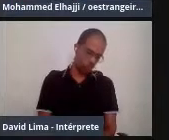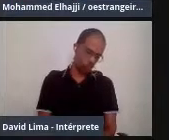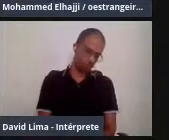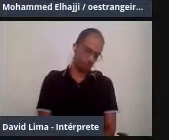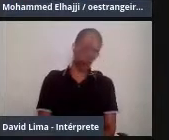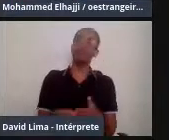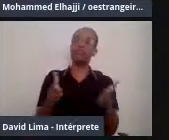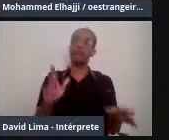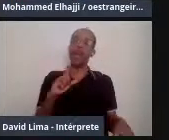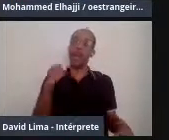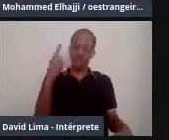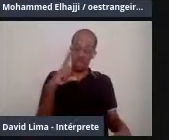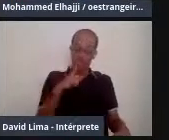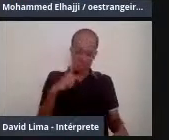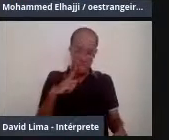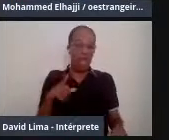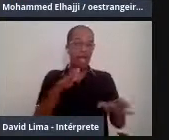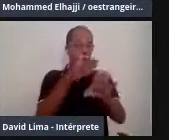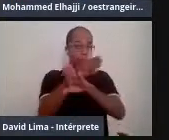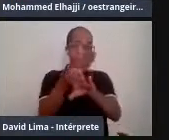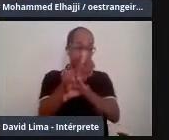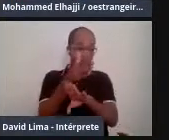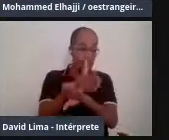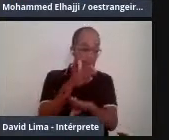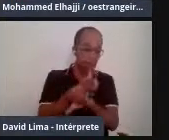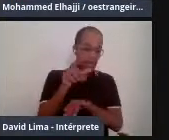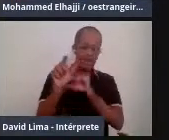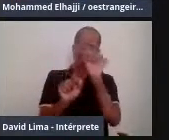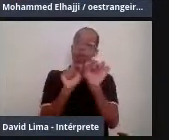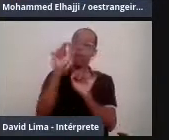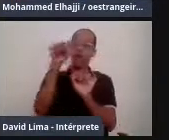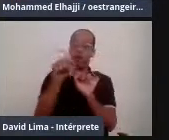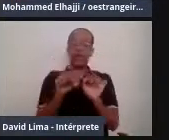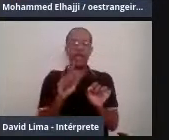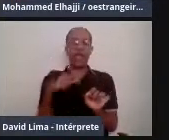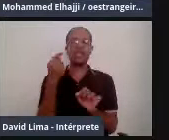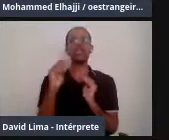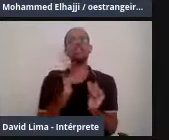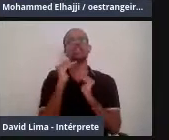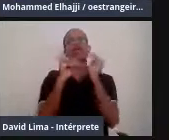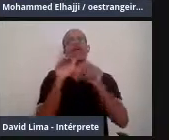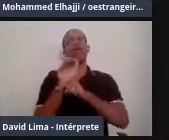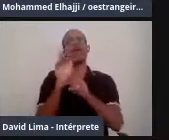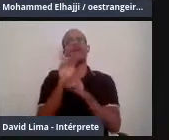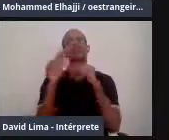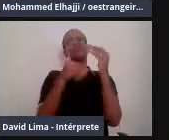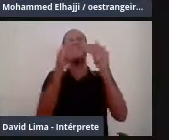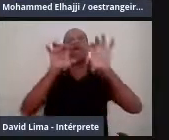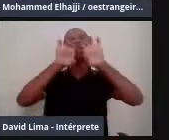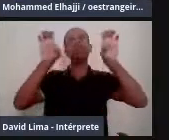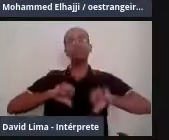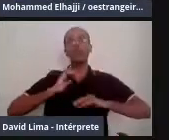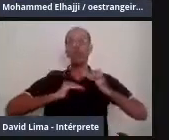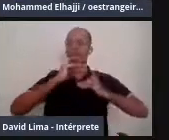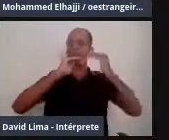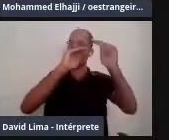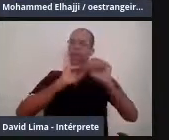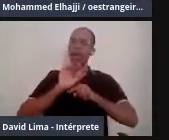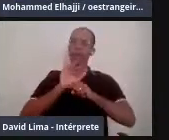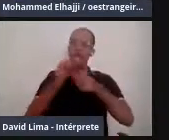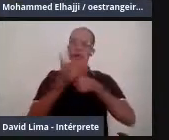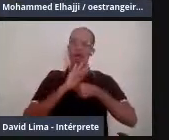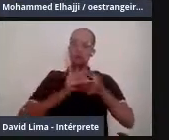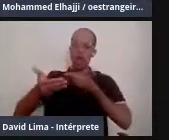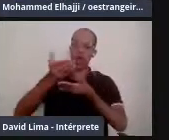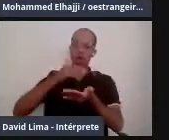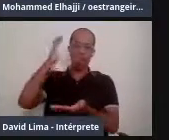Nós temos essa participação no podcast da Acnur, então nós envolvemos alunos e a nossa estrutura para colaborar com esse